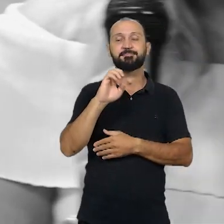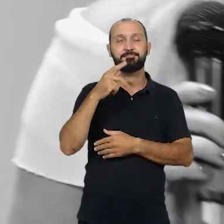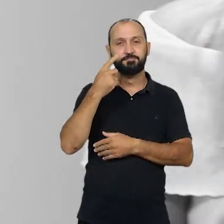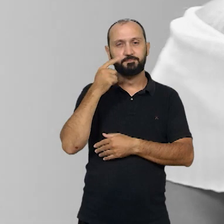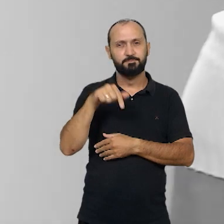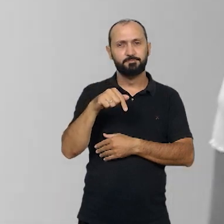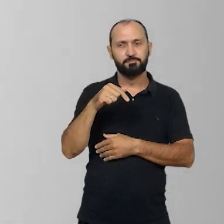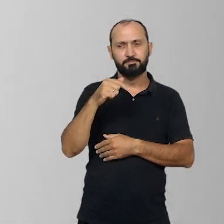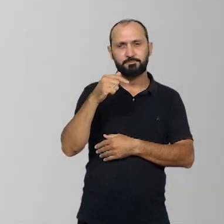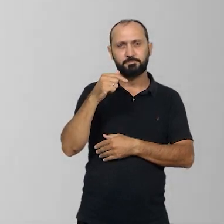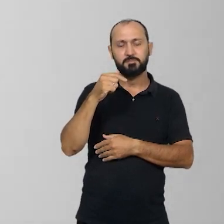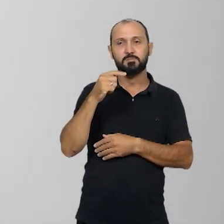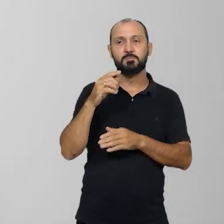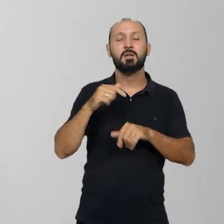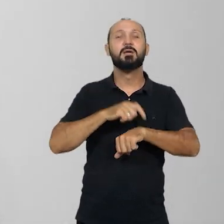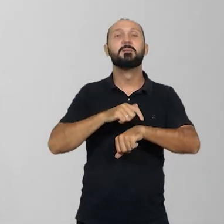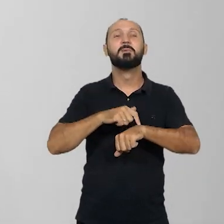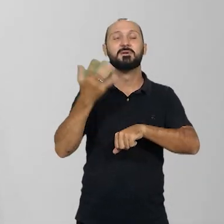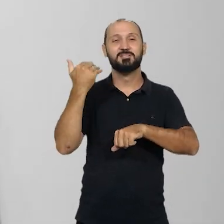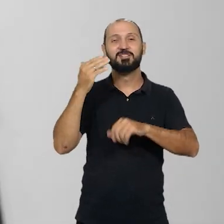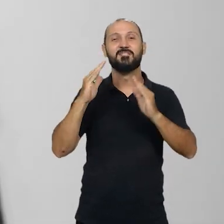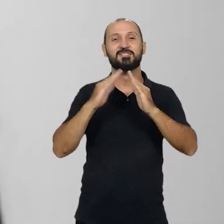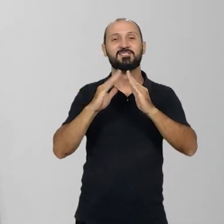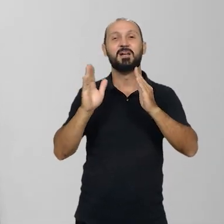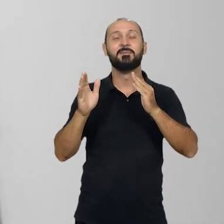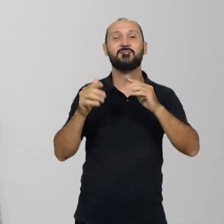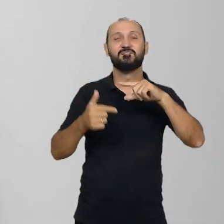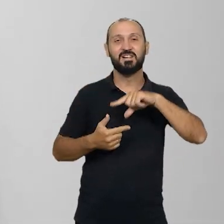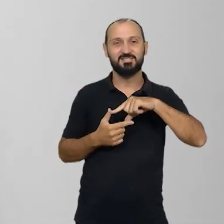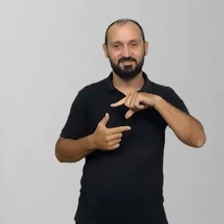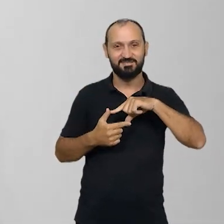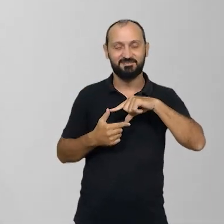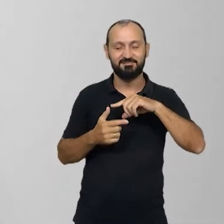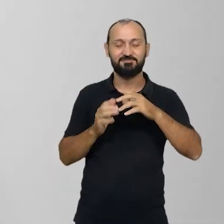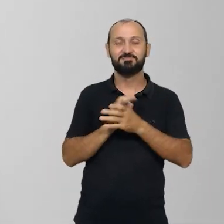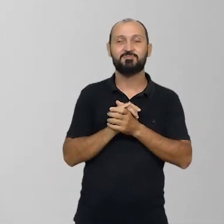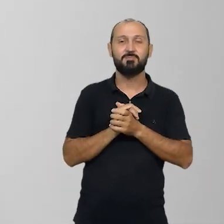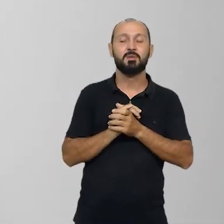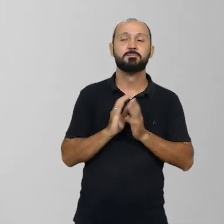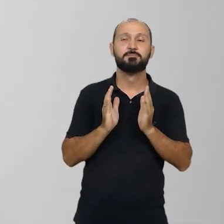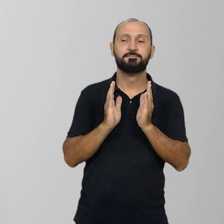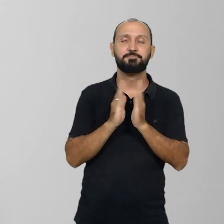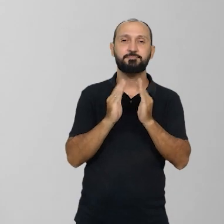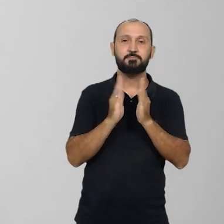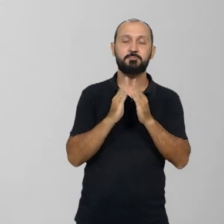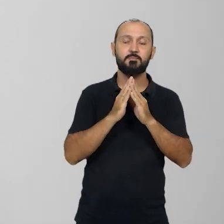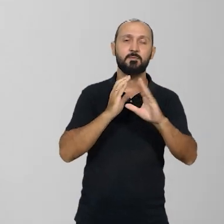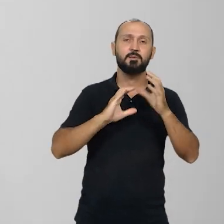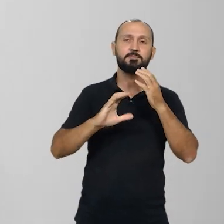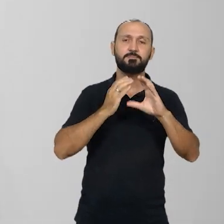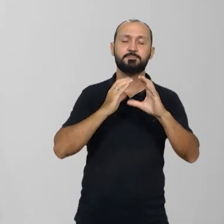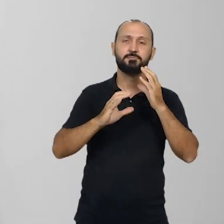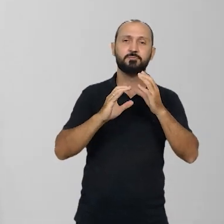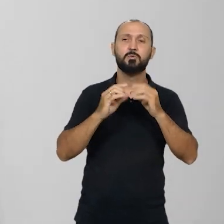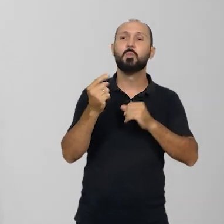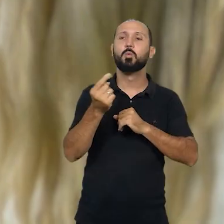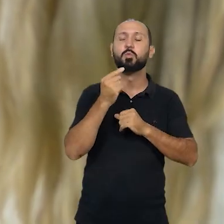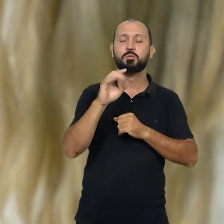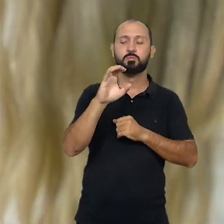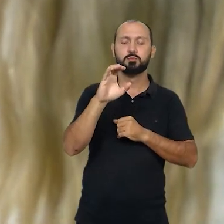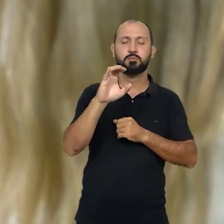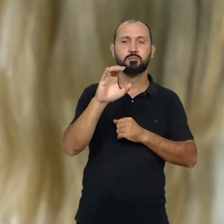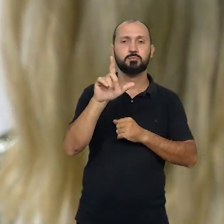digital. Inclusive, esse EP que você fez, que você preparou, né? Tem uma história aí, né? Você foi lançado, assim, de